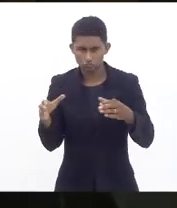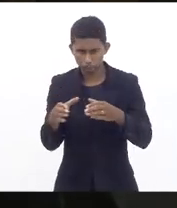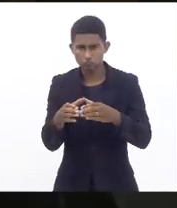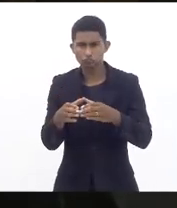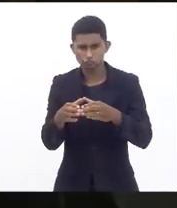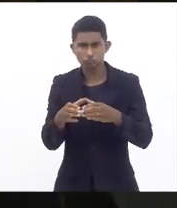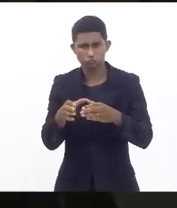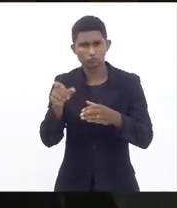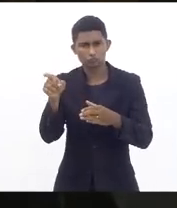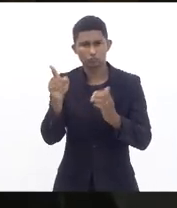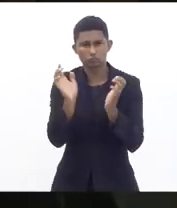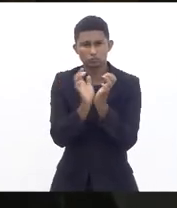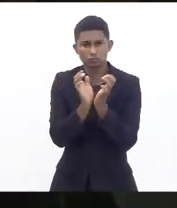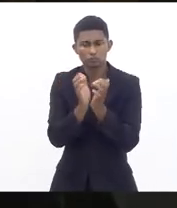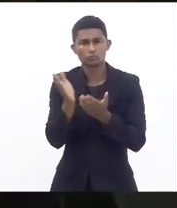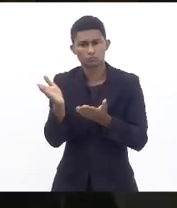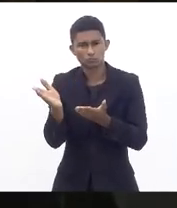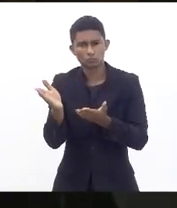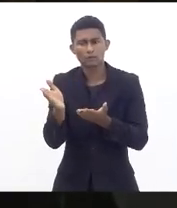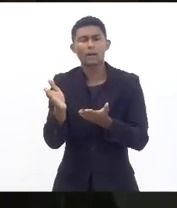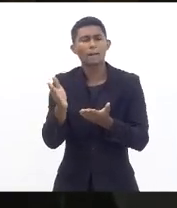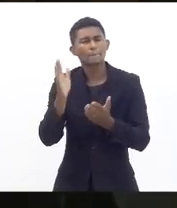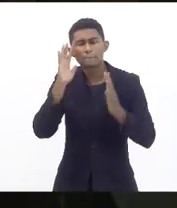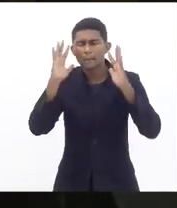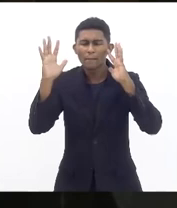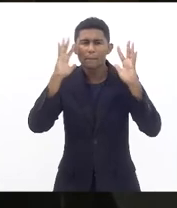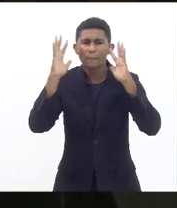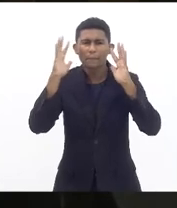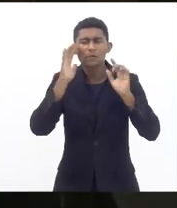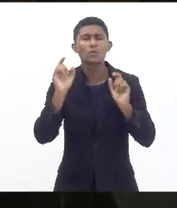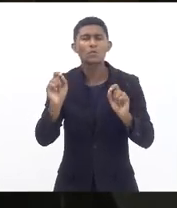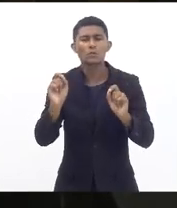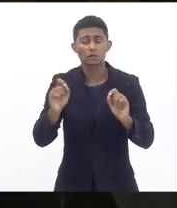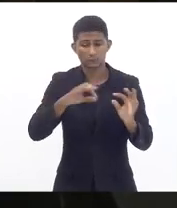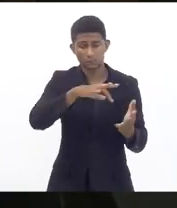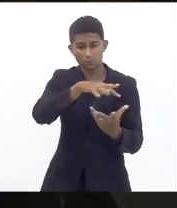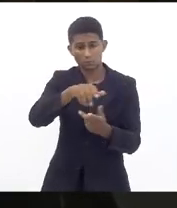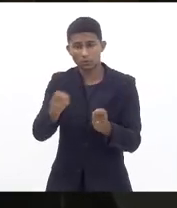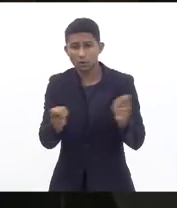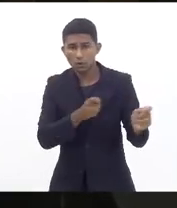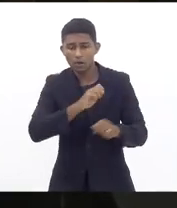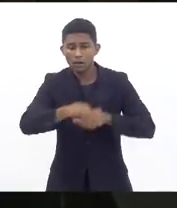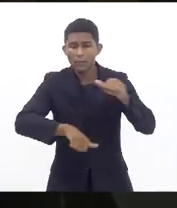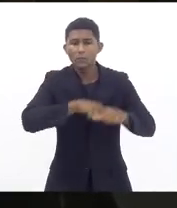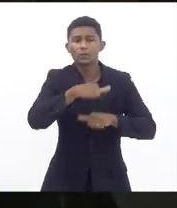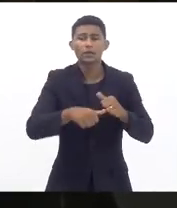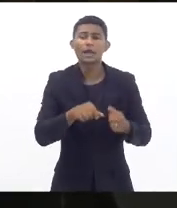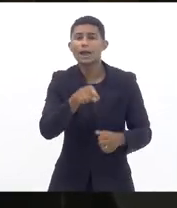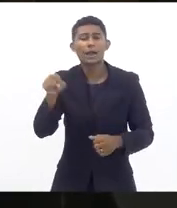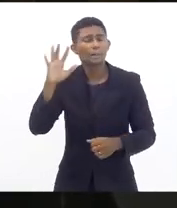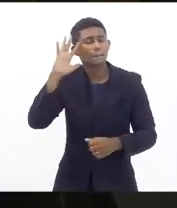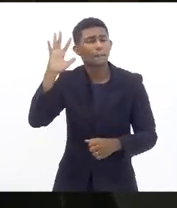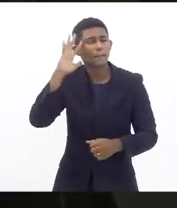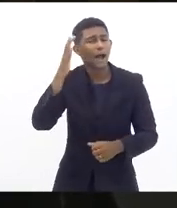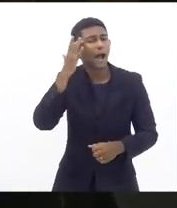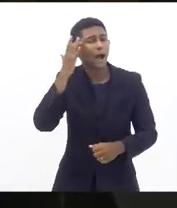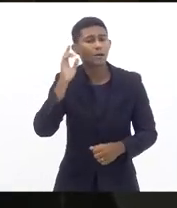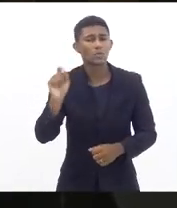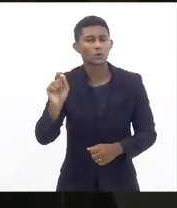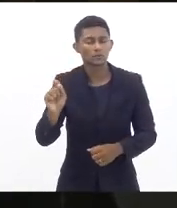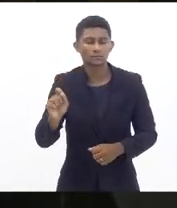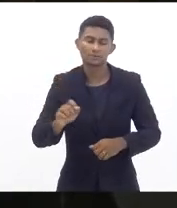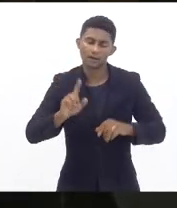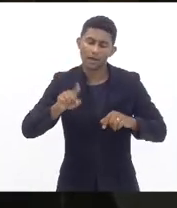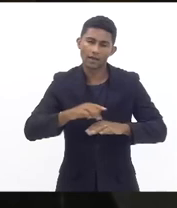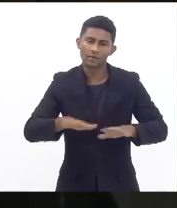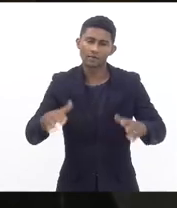se relaciona está pensando nesse novo mundo econômico. Como é que isso vai se organizar? Então, era isso, senhor presidente.